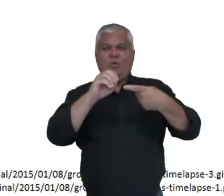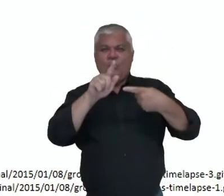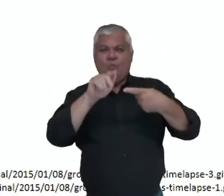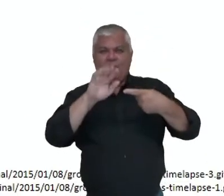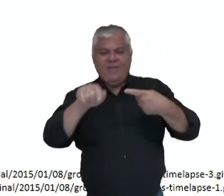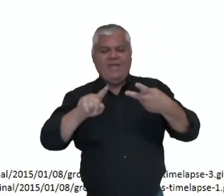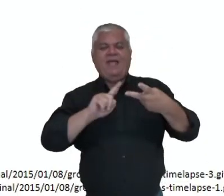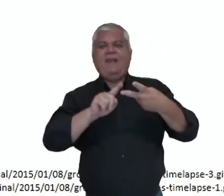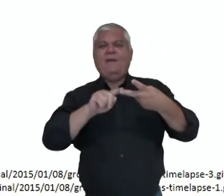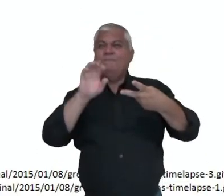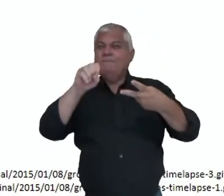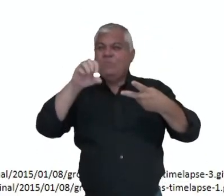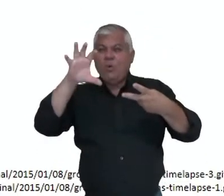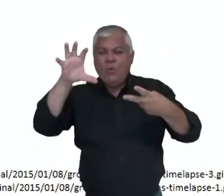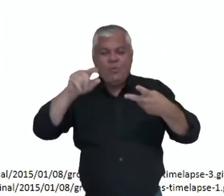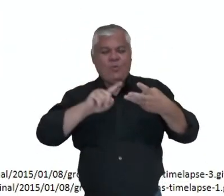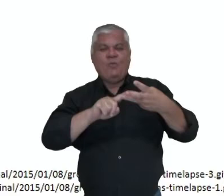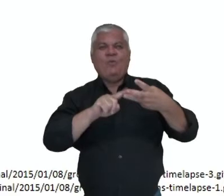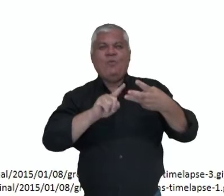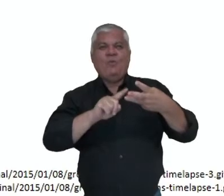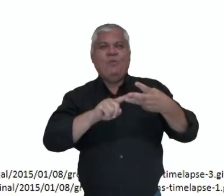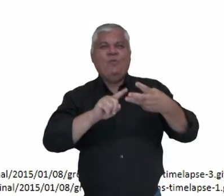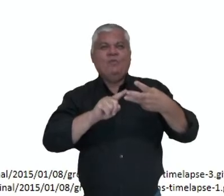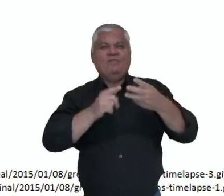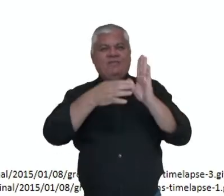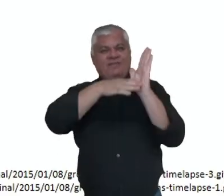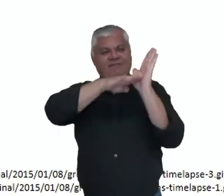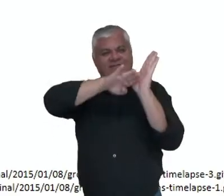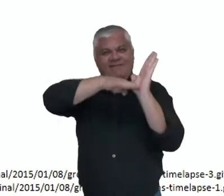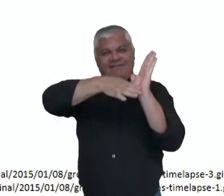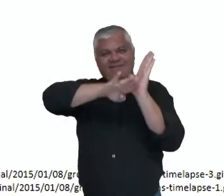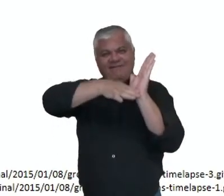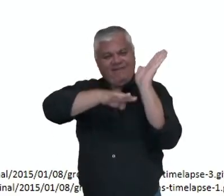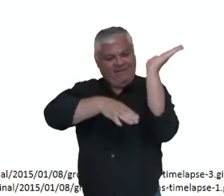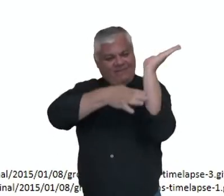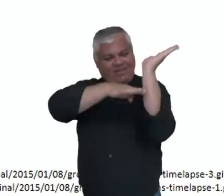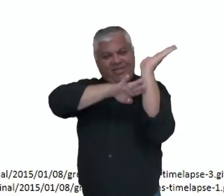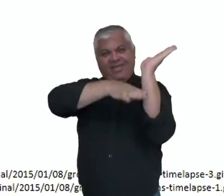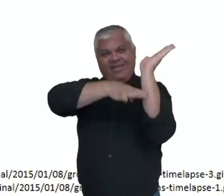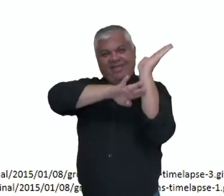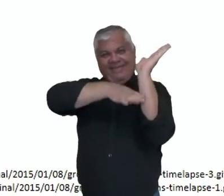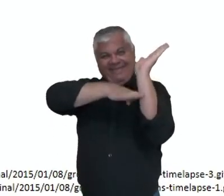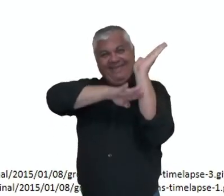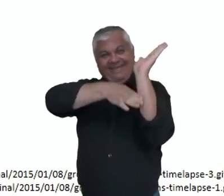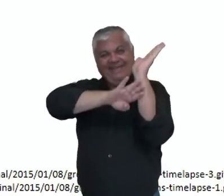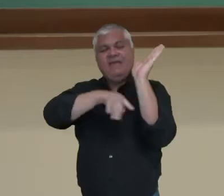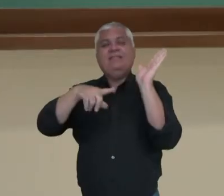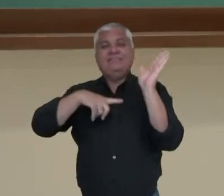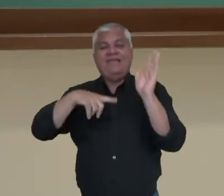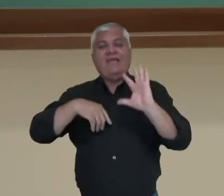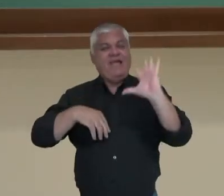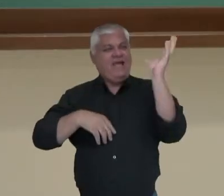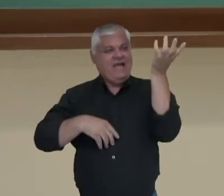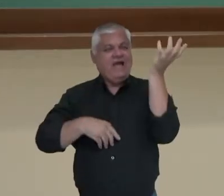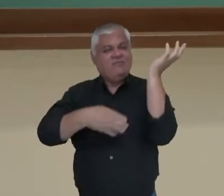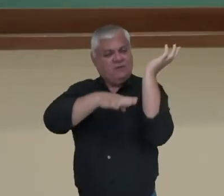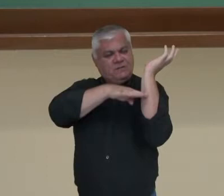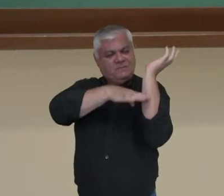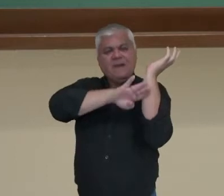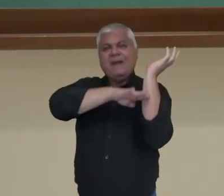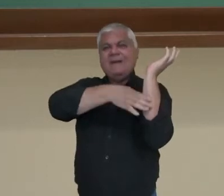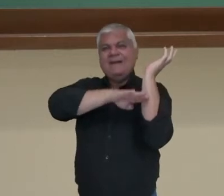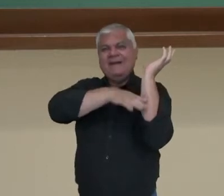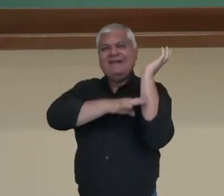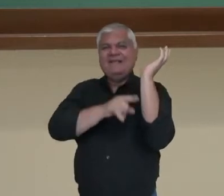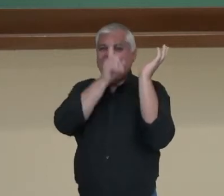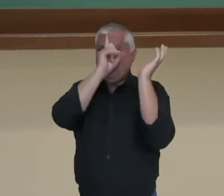as leveduras, tá? Orelhas de pau é o que está mostrando aqui no 3, né? Que são aqueles fungos que ficam próximos, né? Ficam nos troncos das